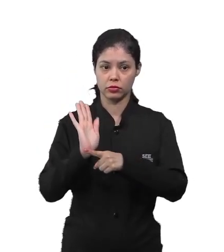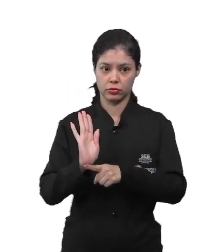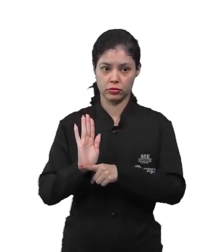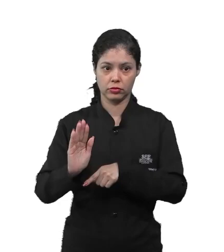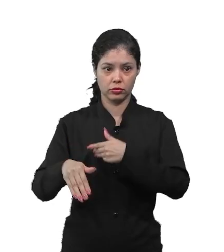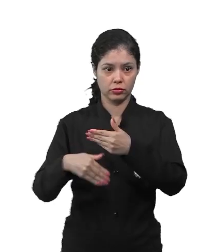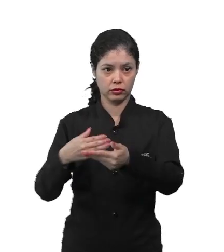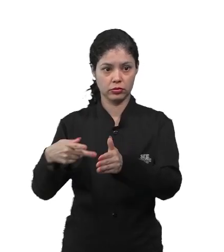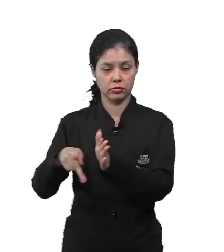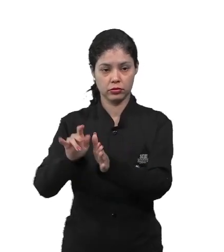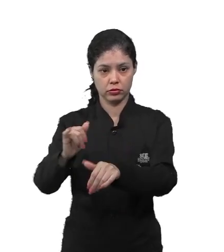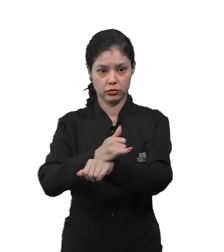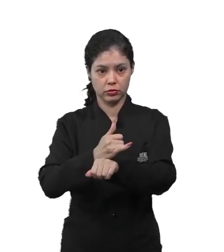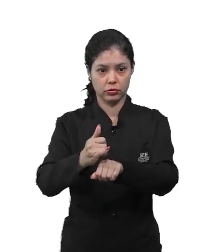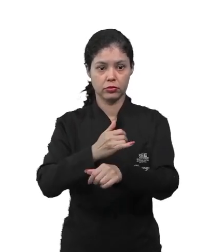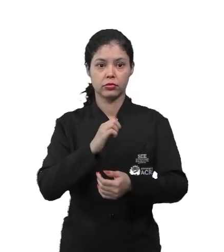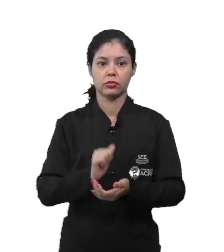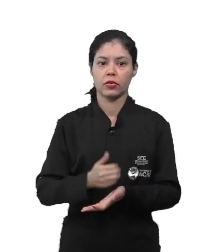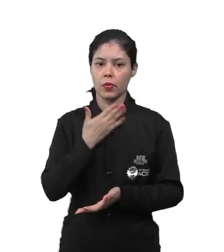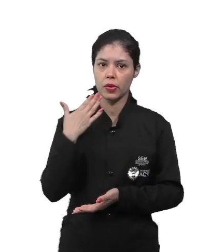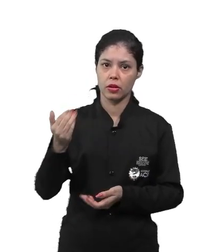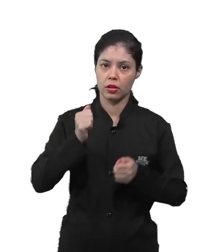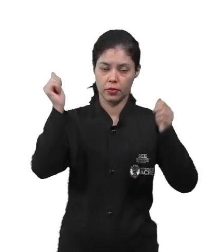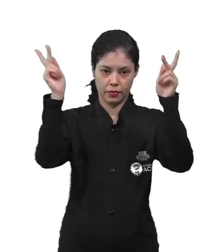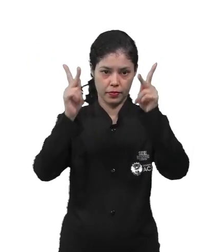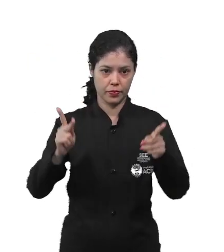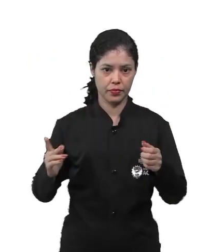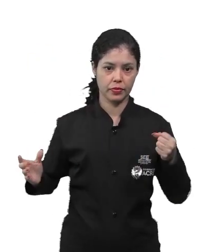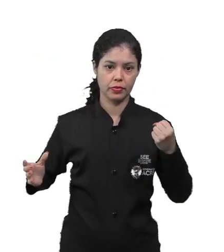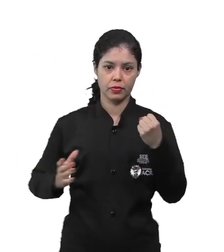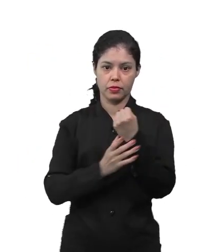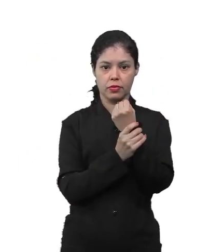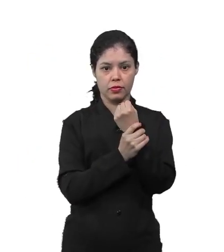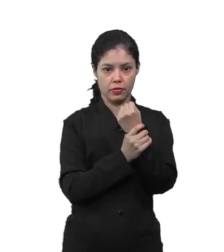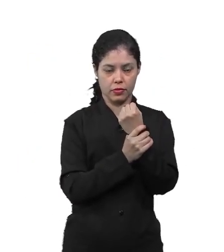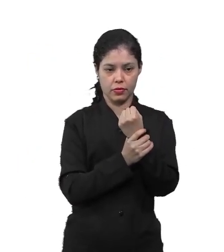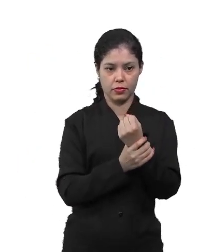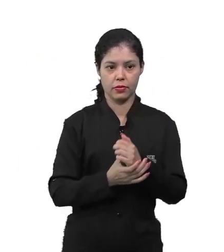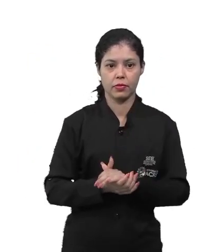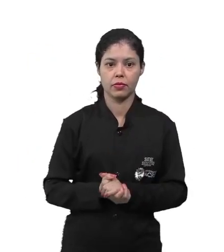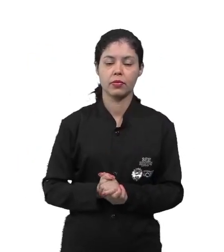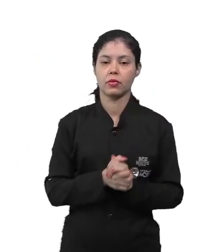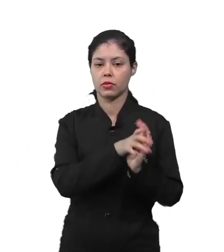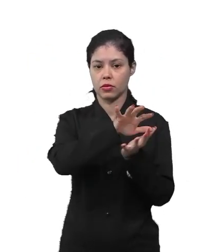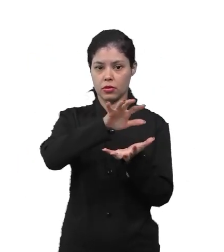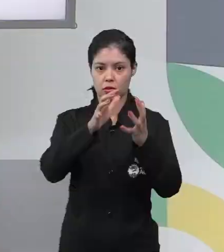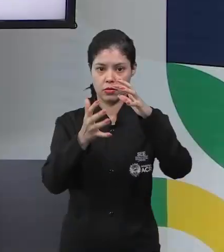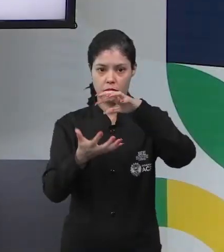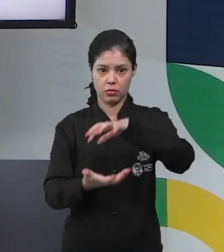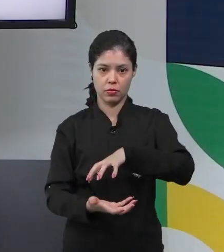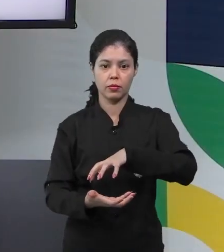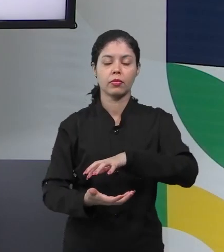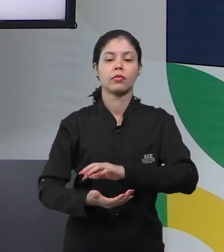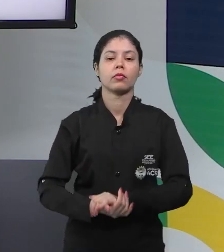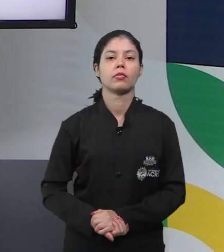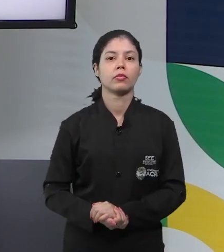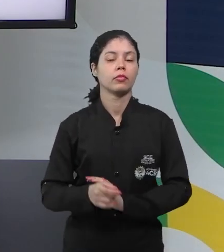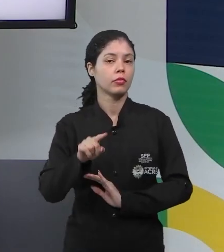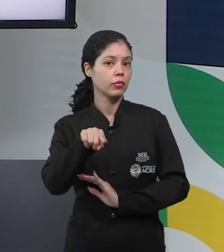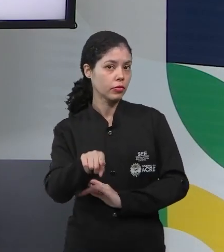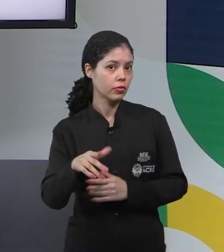ajudar a desenvolver estratégias mais eficazes para a paz e a segurança mundiais. Então,